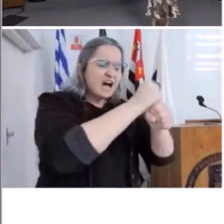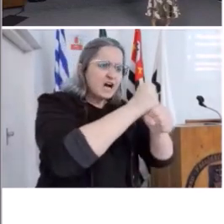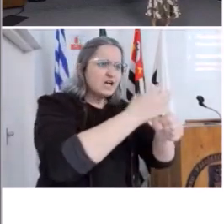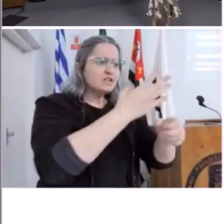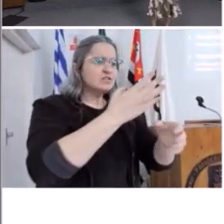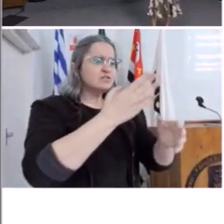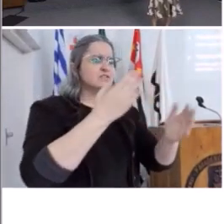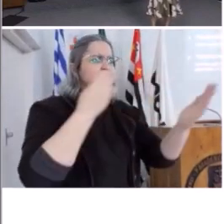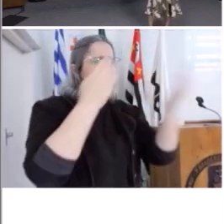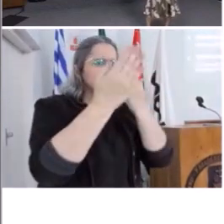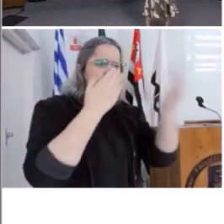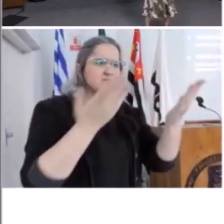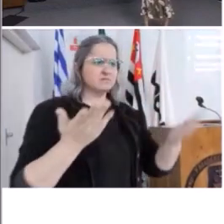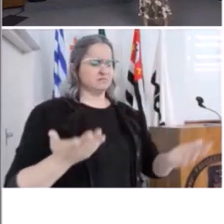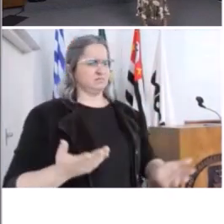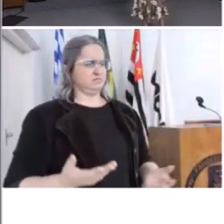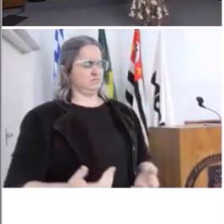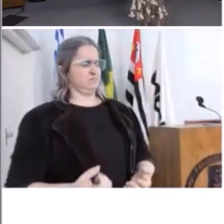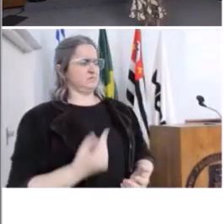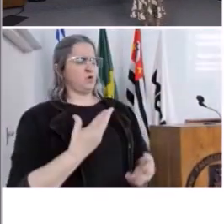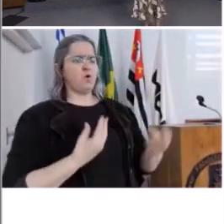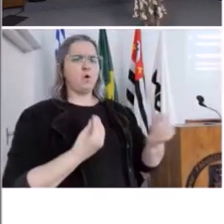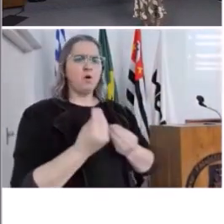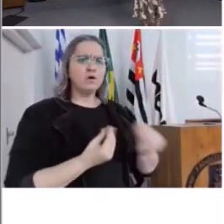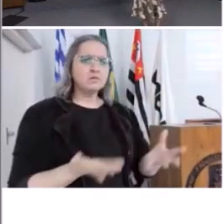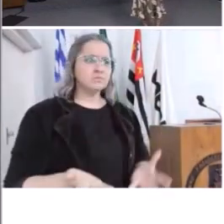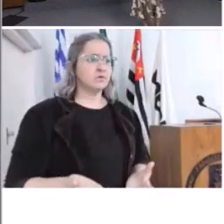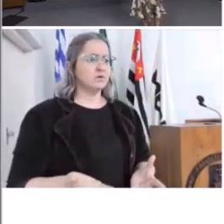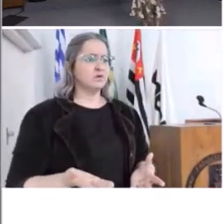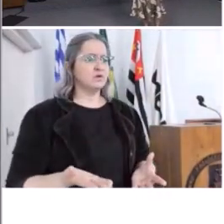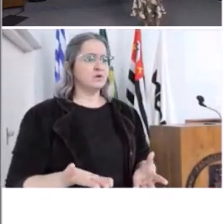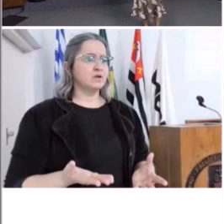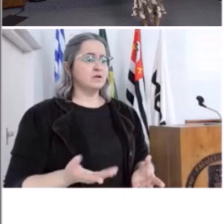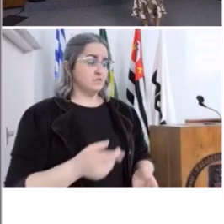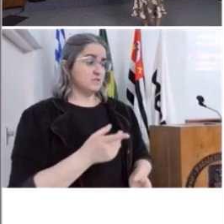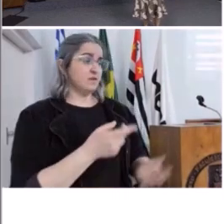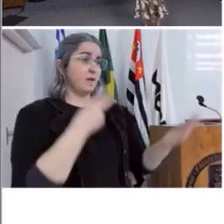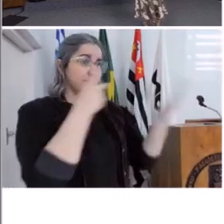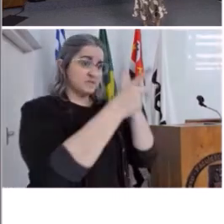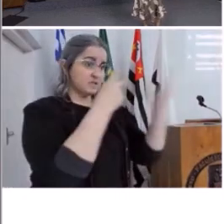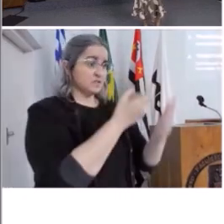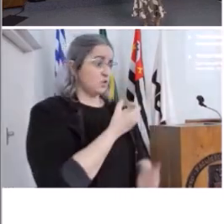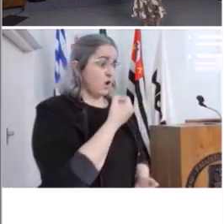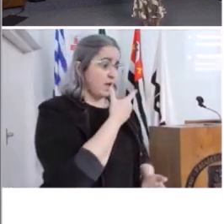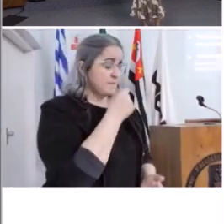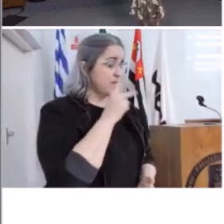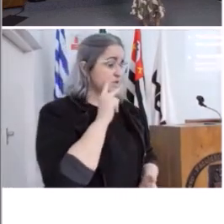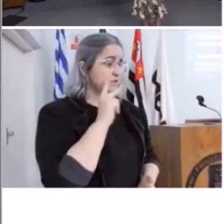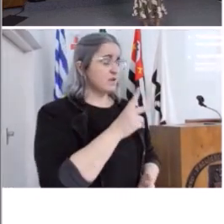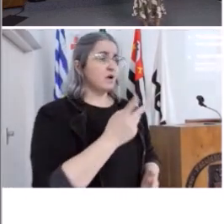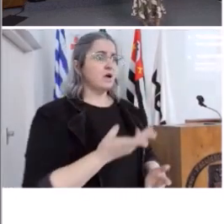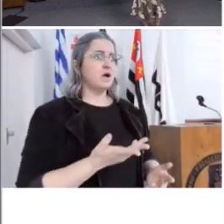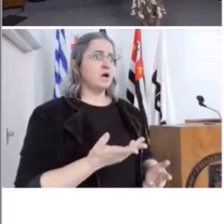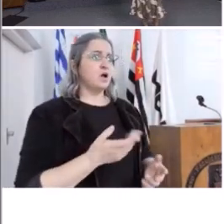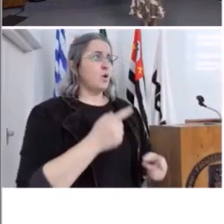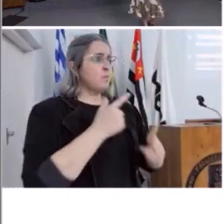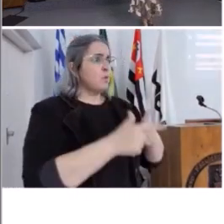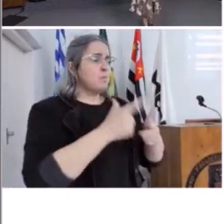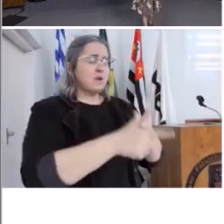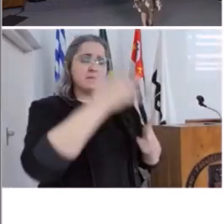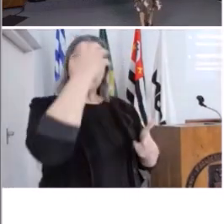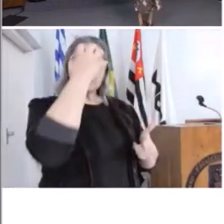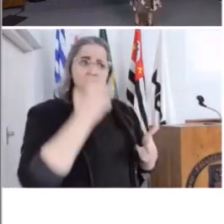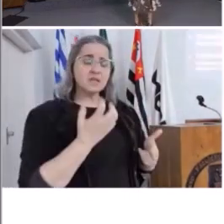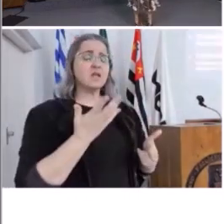você está resolvendo? E detalhe, você entra nas medicações da psiquiatria, é dose dupla o problema, porque